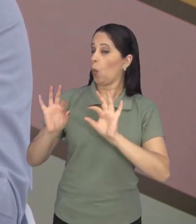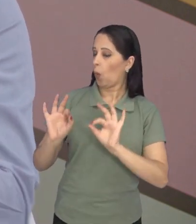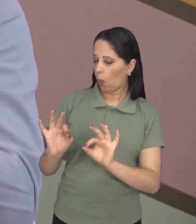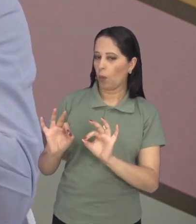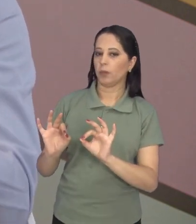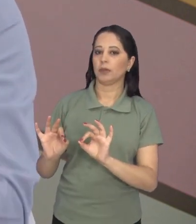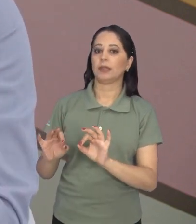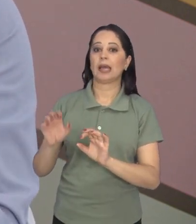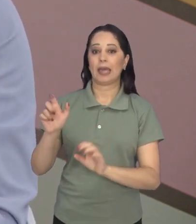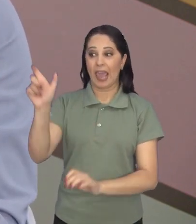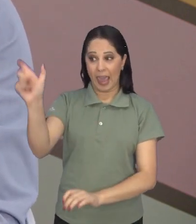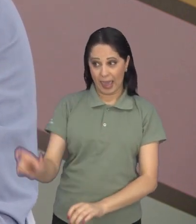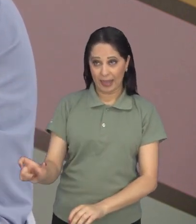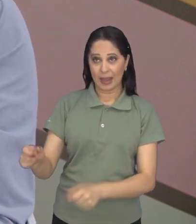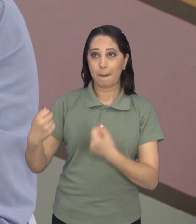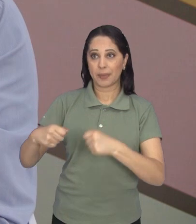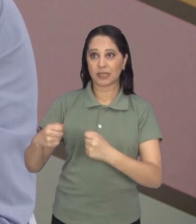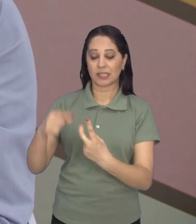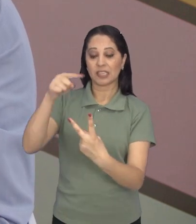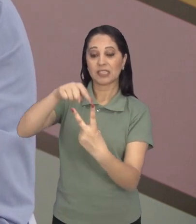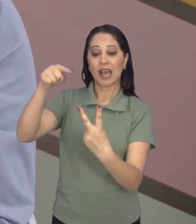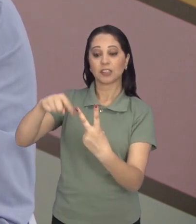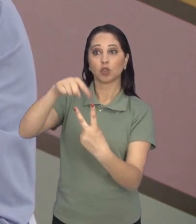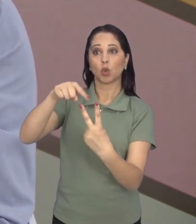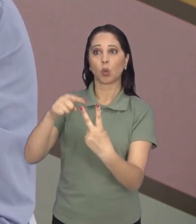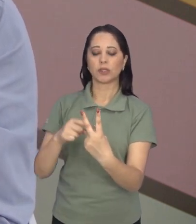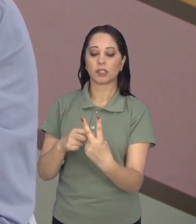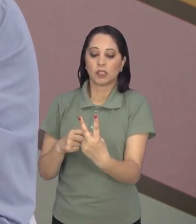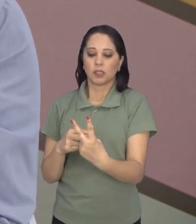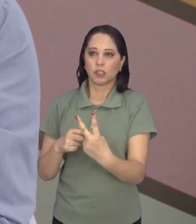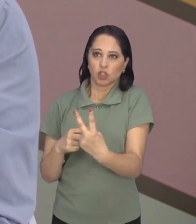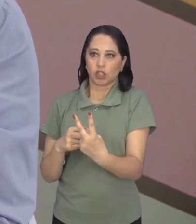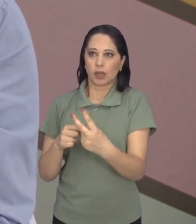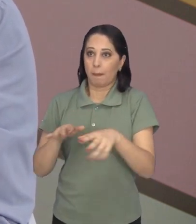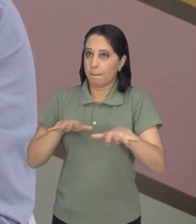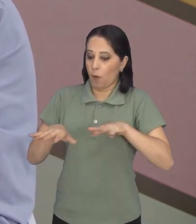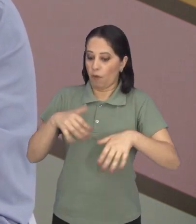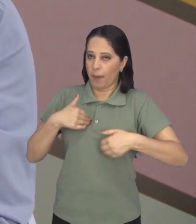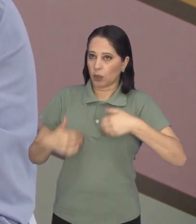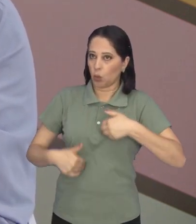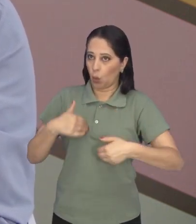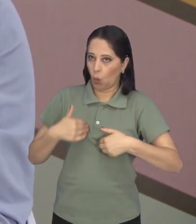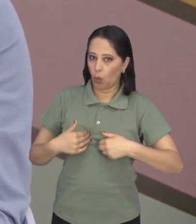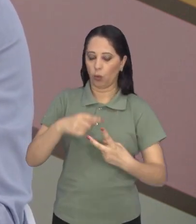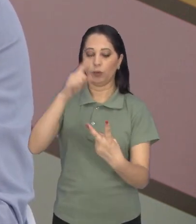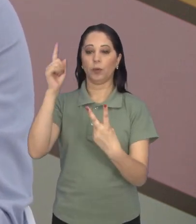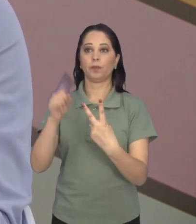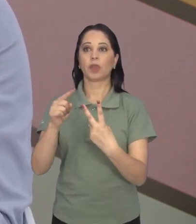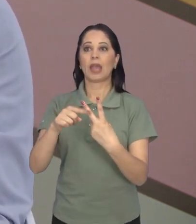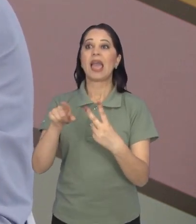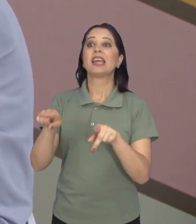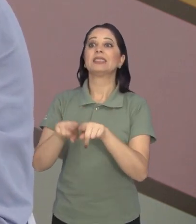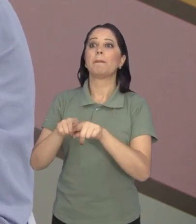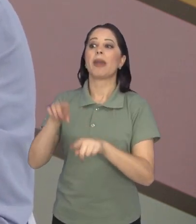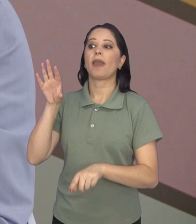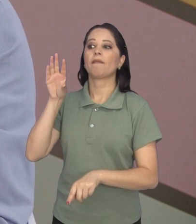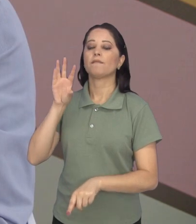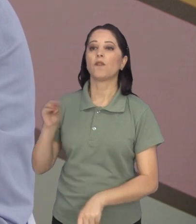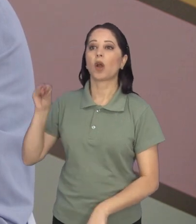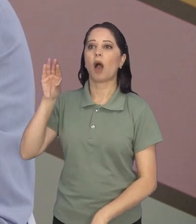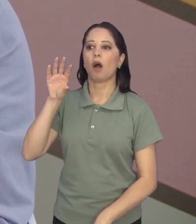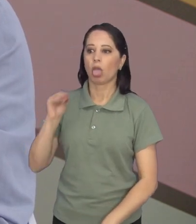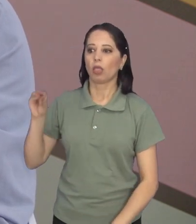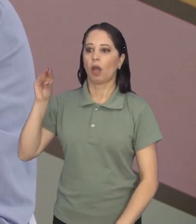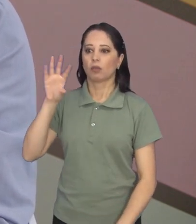clínica. Por definição, o indivíduo tem que ter 2 ou mais tiques motores de movimentos, um